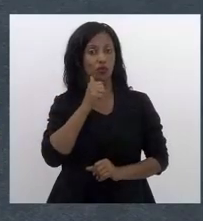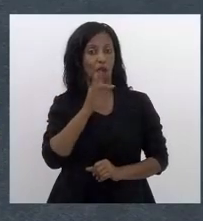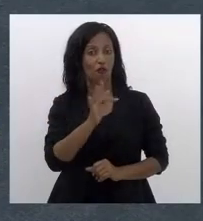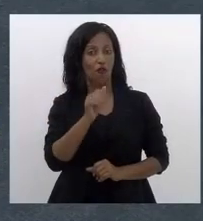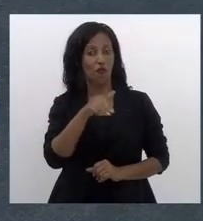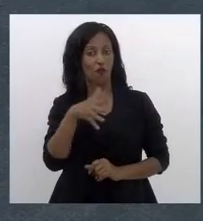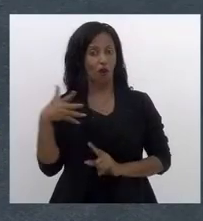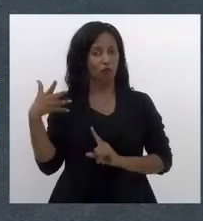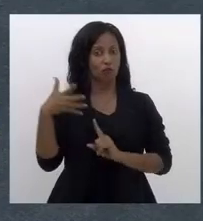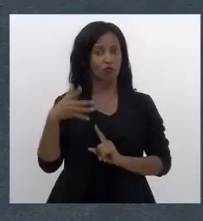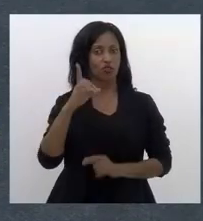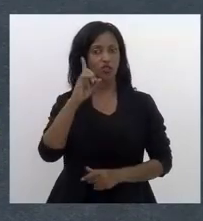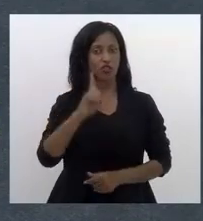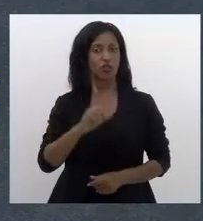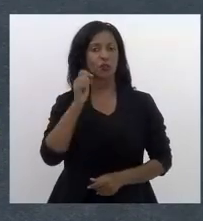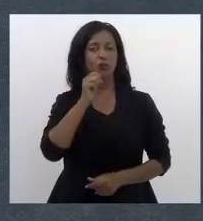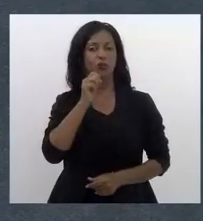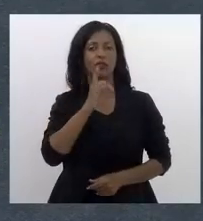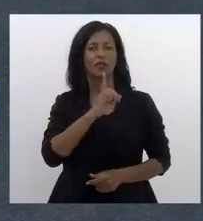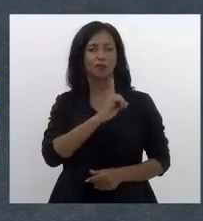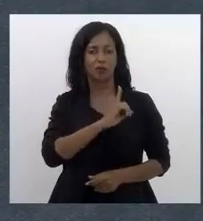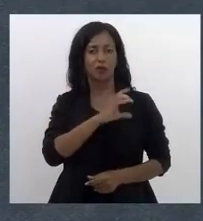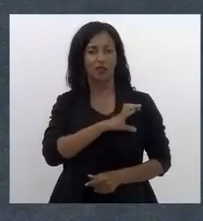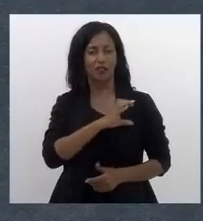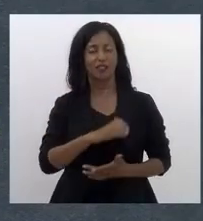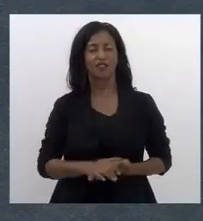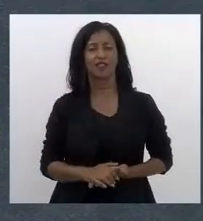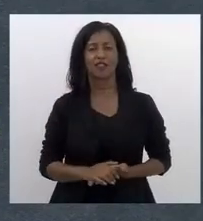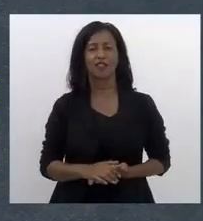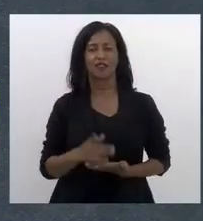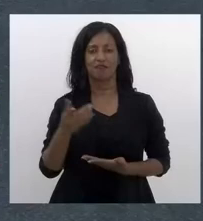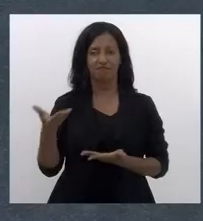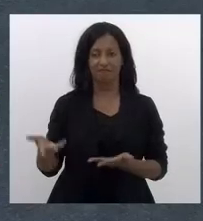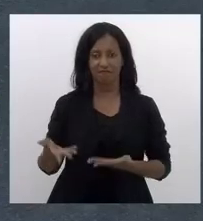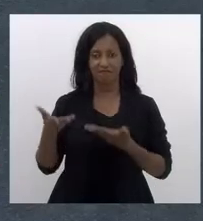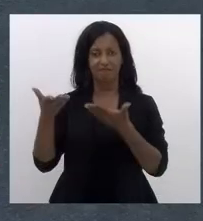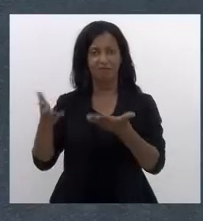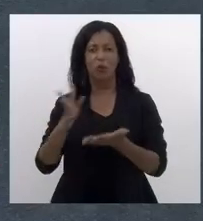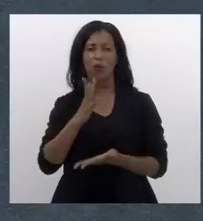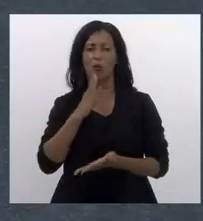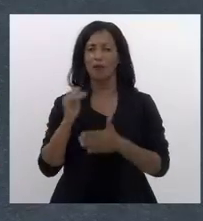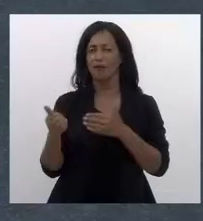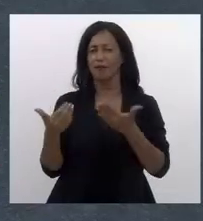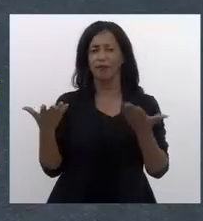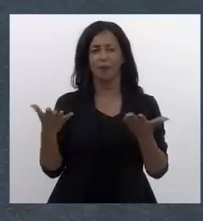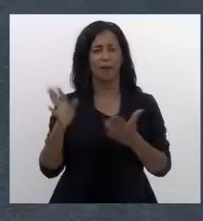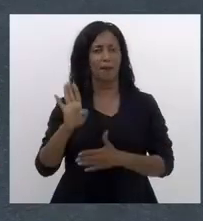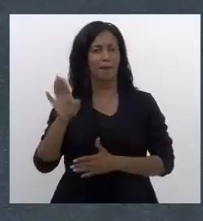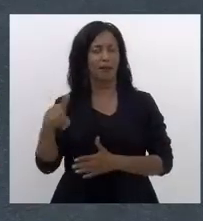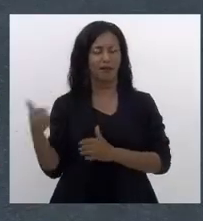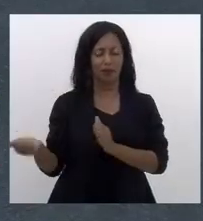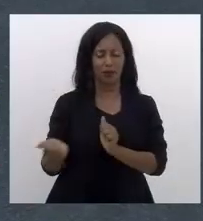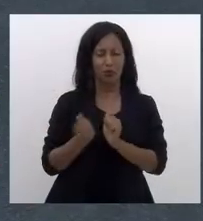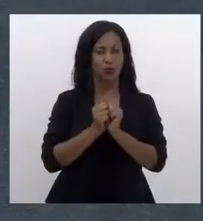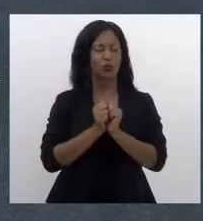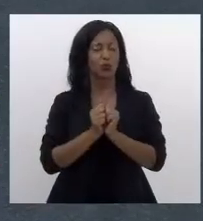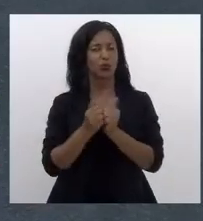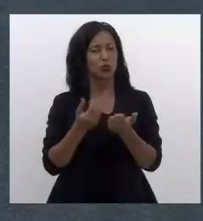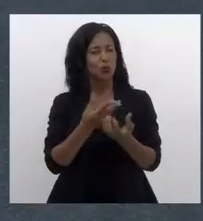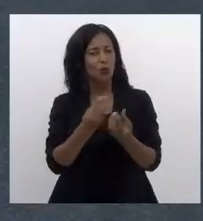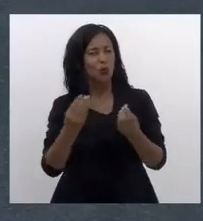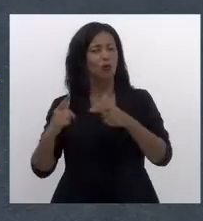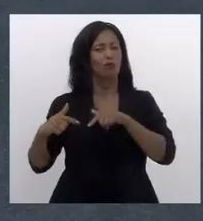dos Direitos das Mulheres do Duque de Caxias, que Vossa Excelência conhece tão bem, esteve conosco, né, em